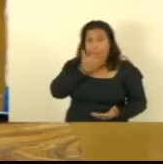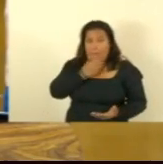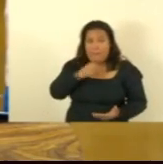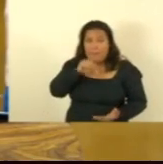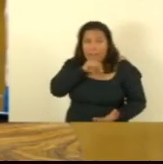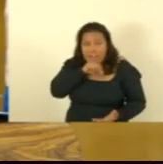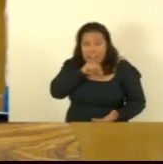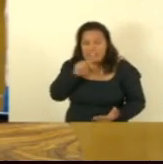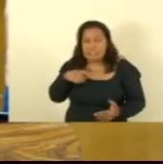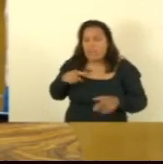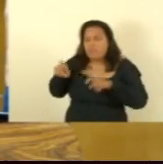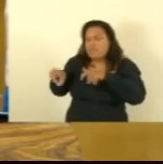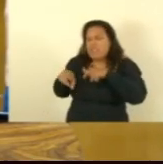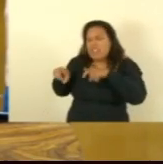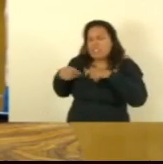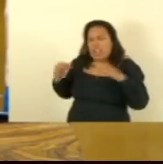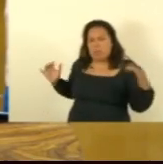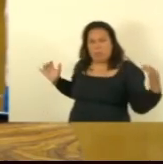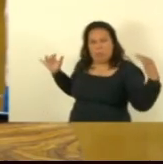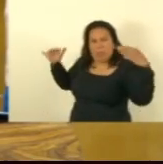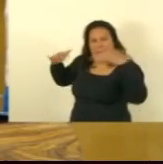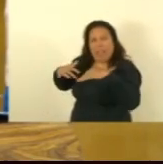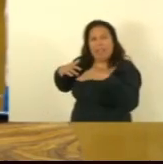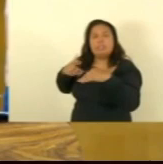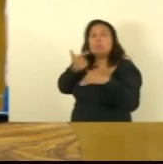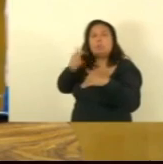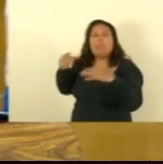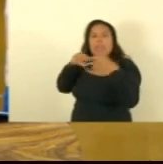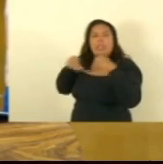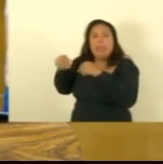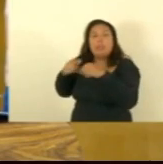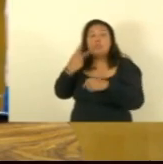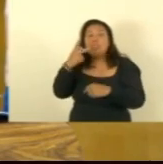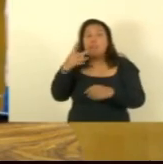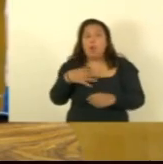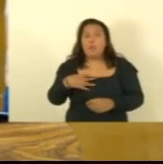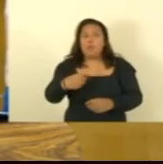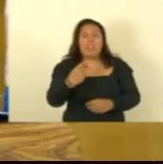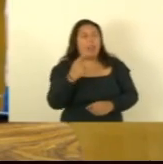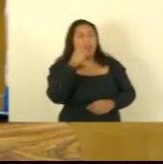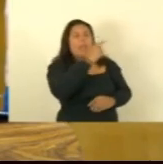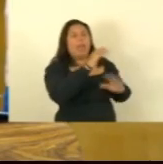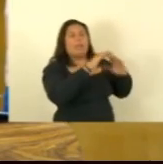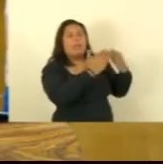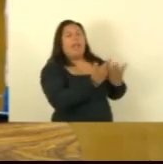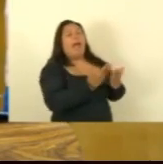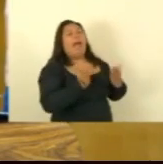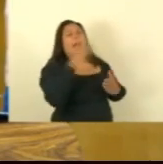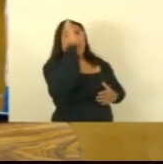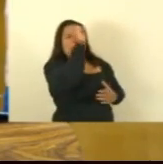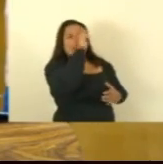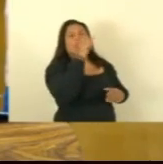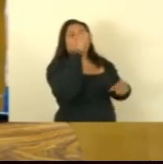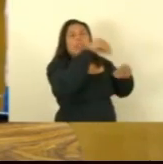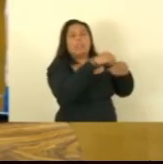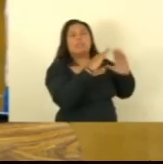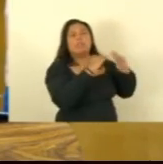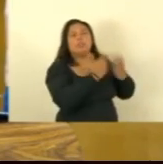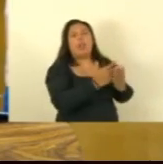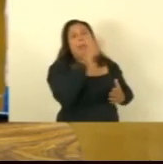tem a sua fazendinha invadida pelo Sem Terra aqui, o seu filho está aprendendo a ser Sem Terra lá, na escola.